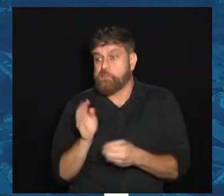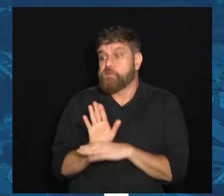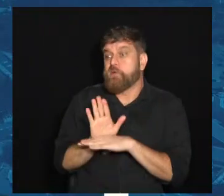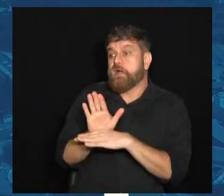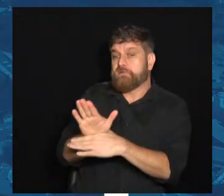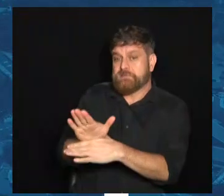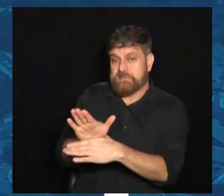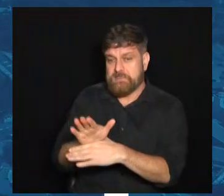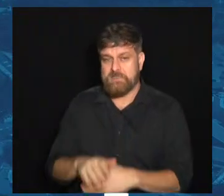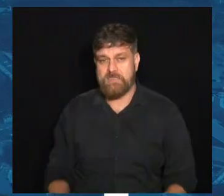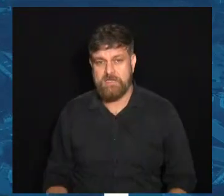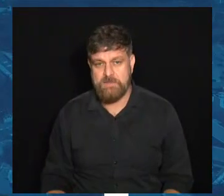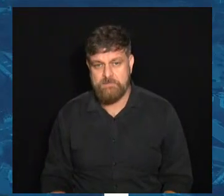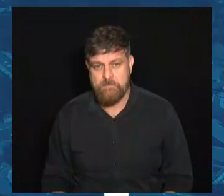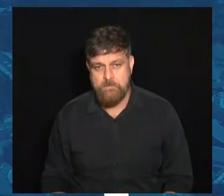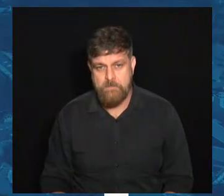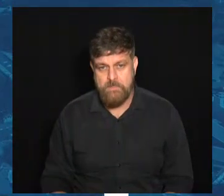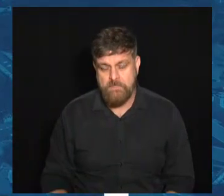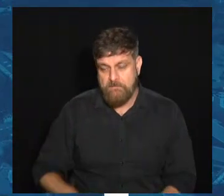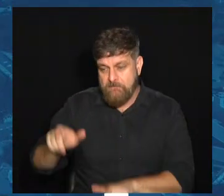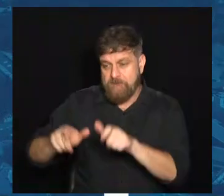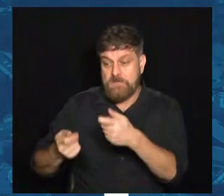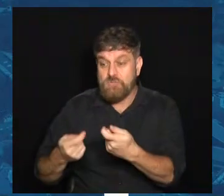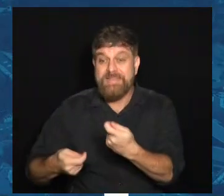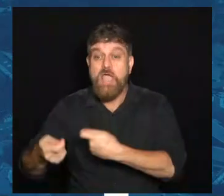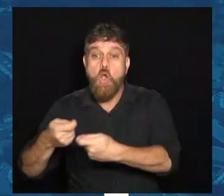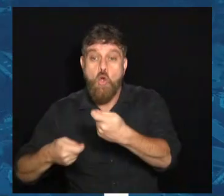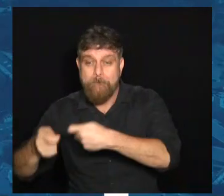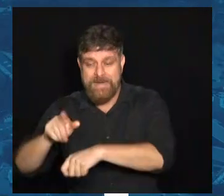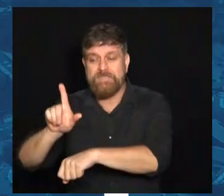auxílio para os comerciantes,